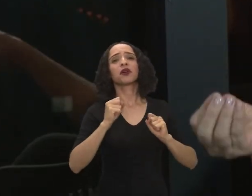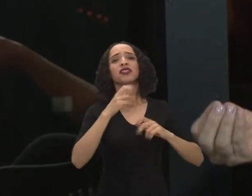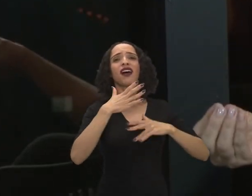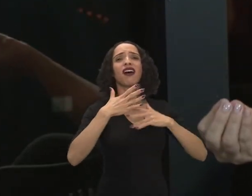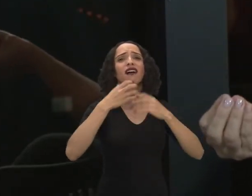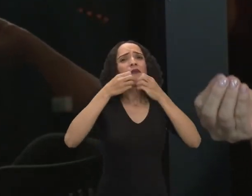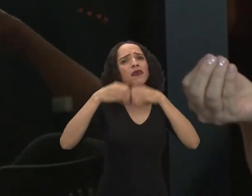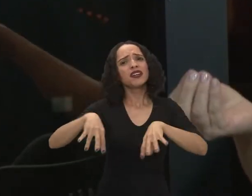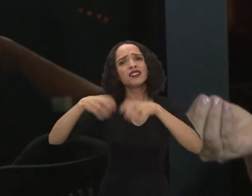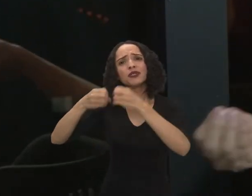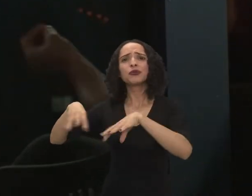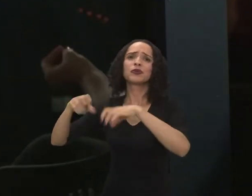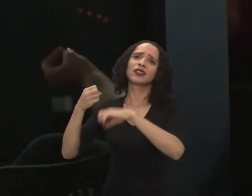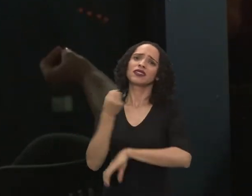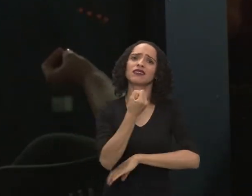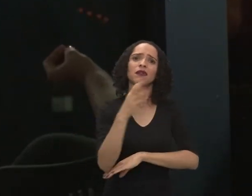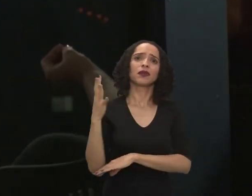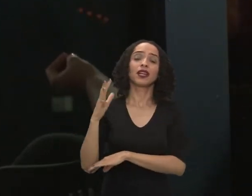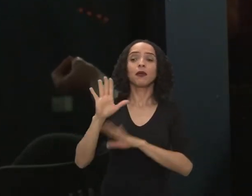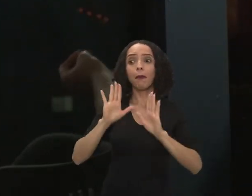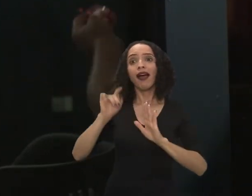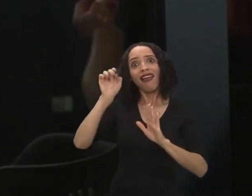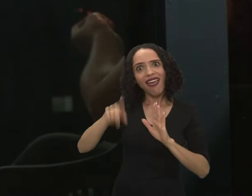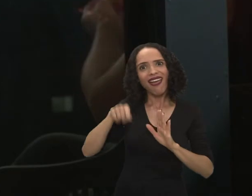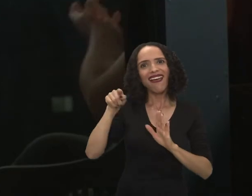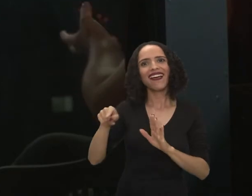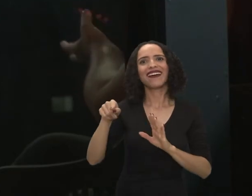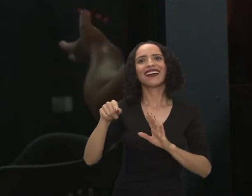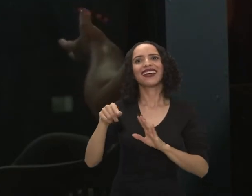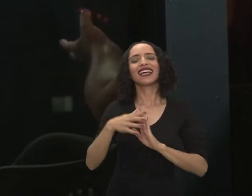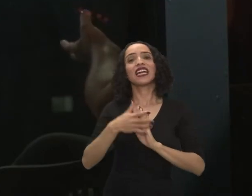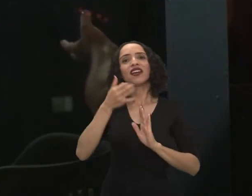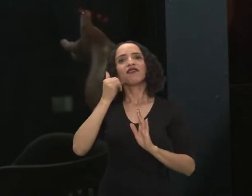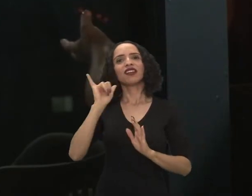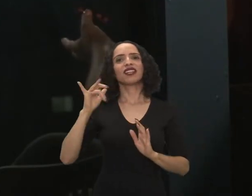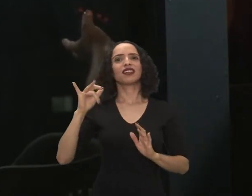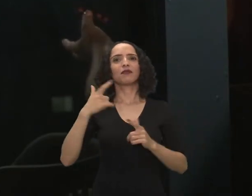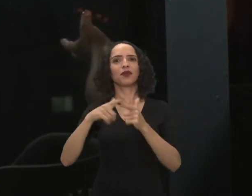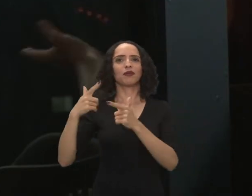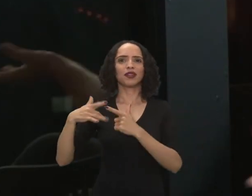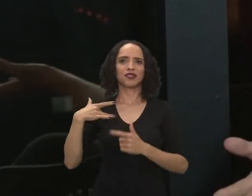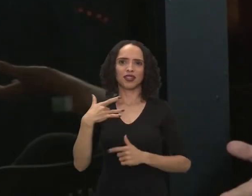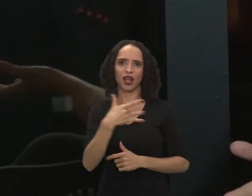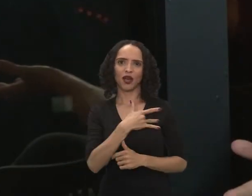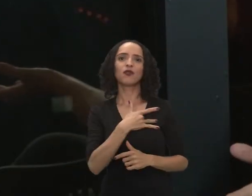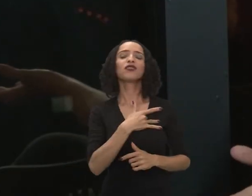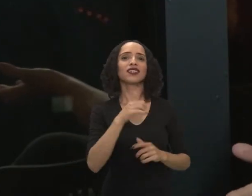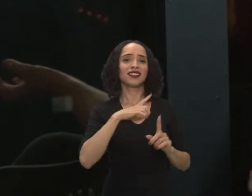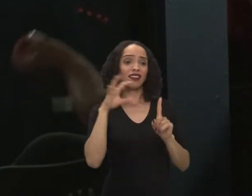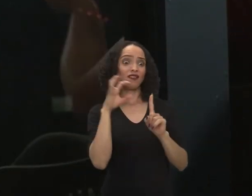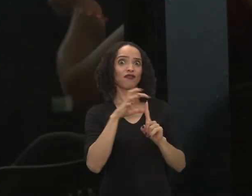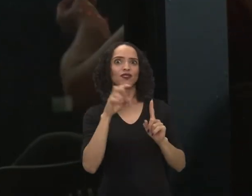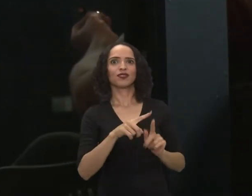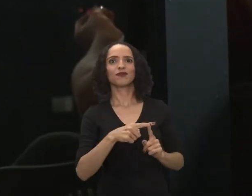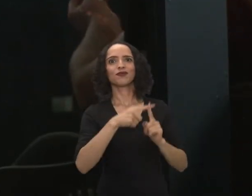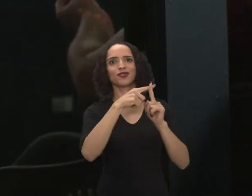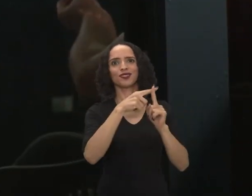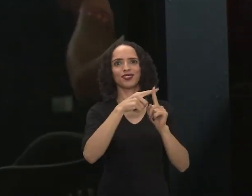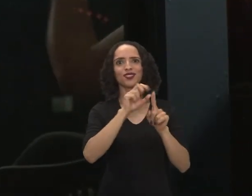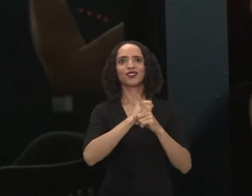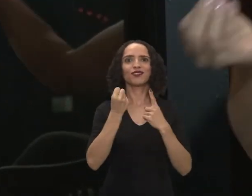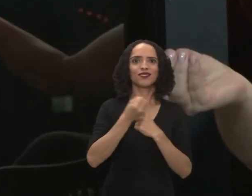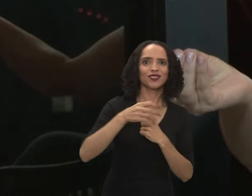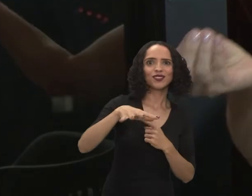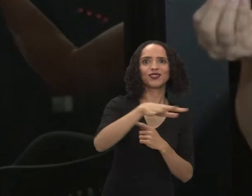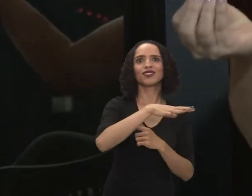mas também um produto que pode não causar problema de saúde para as pessoas, que vai impactar